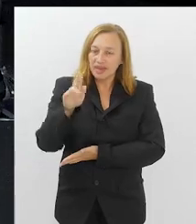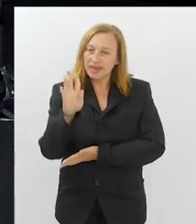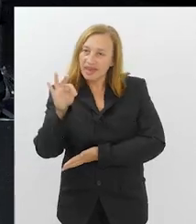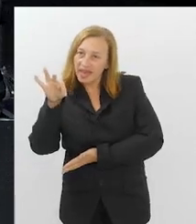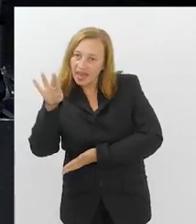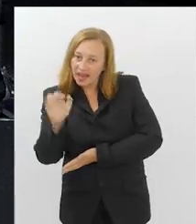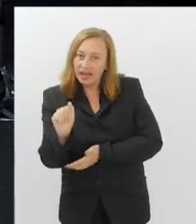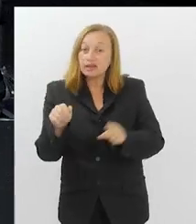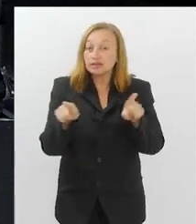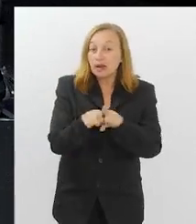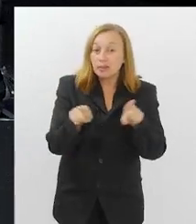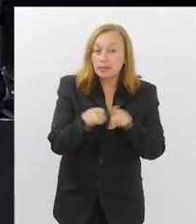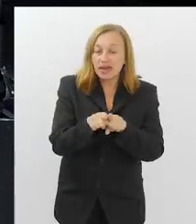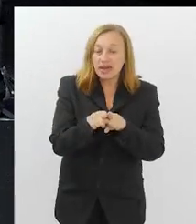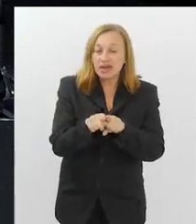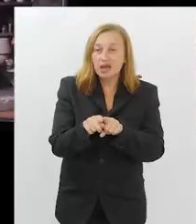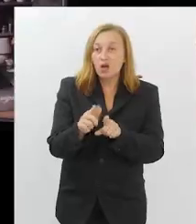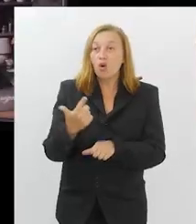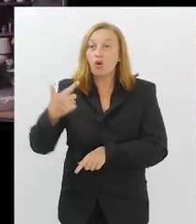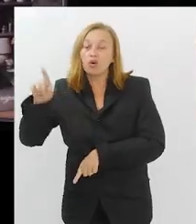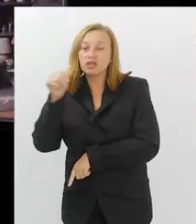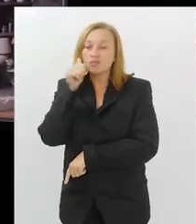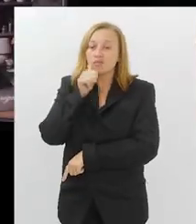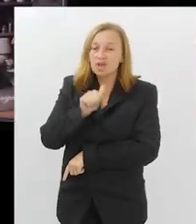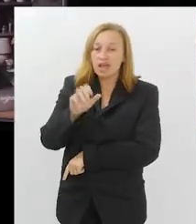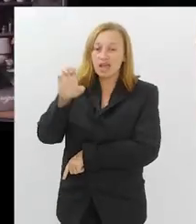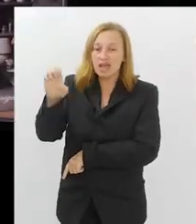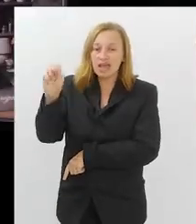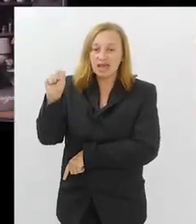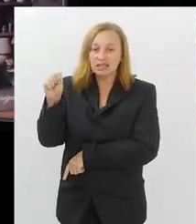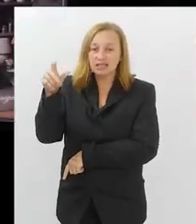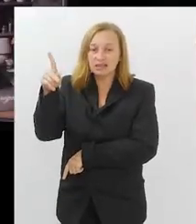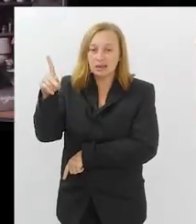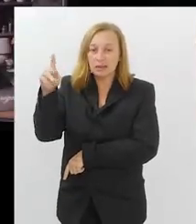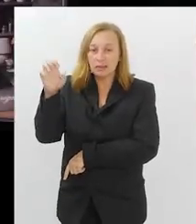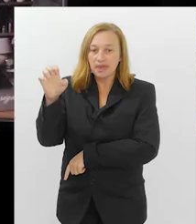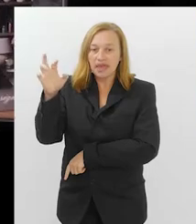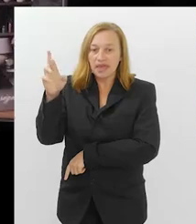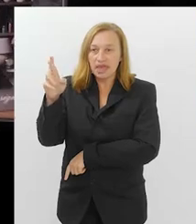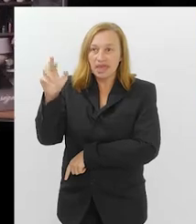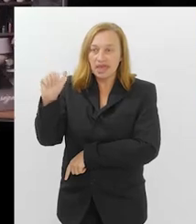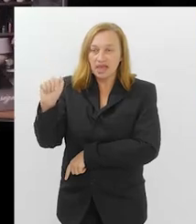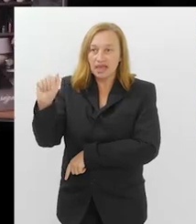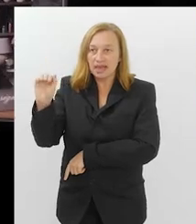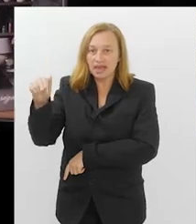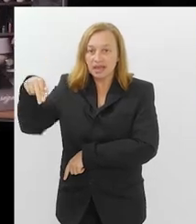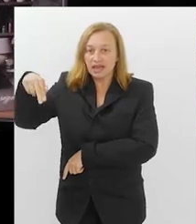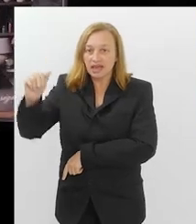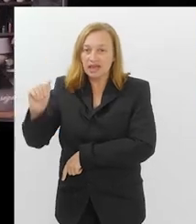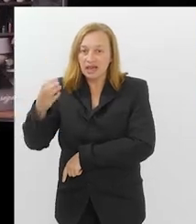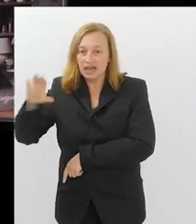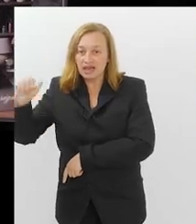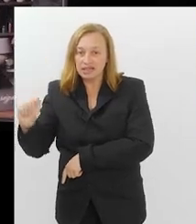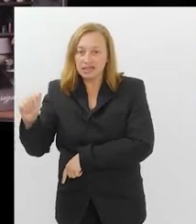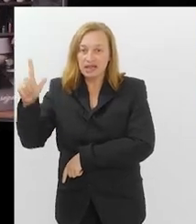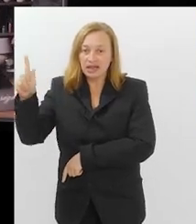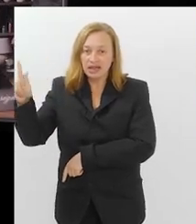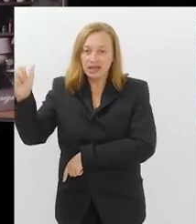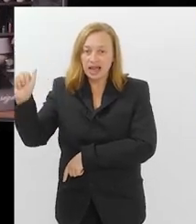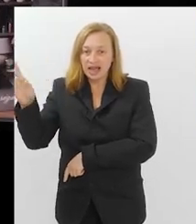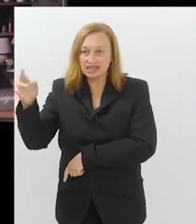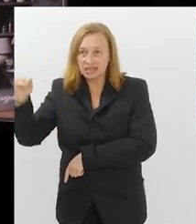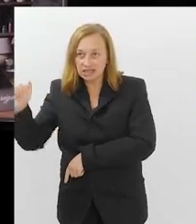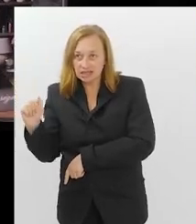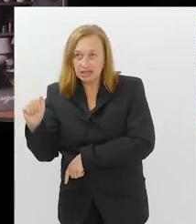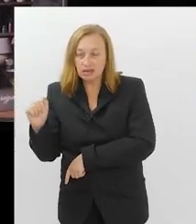Garcia. Esperança Garcia, para mim, eu tenho um carinho, uma afetividade com ela muito grande,